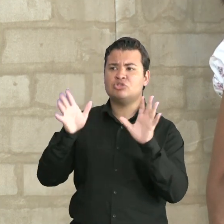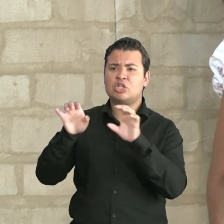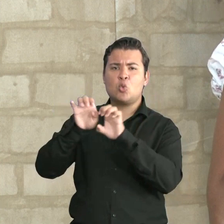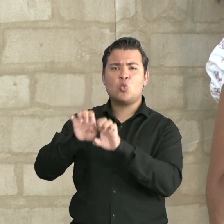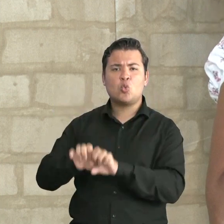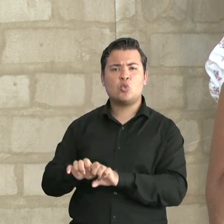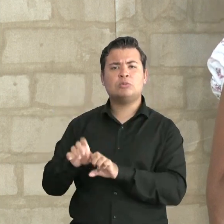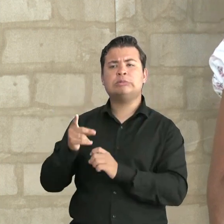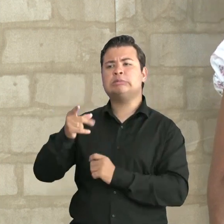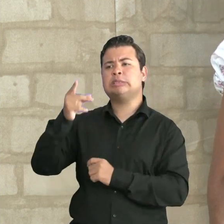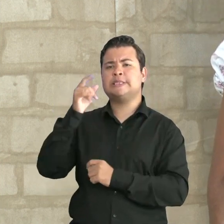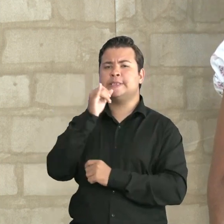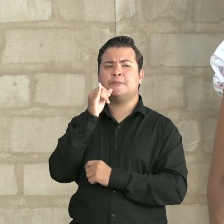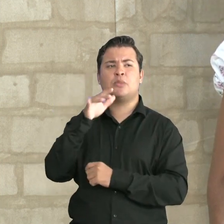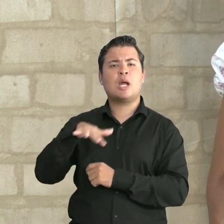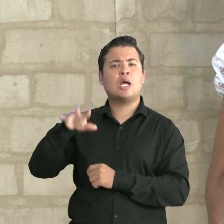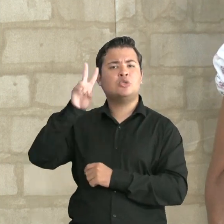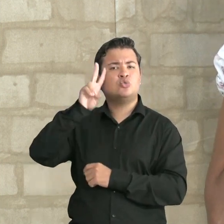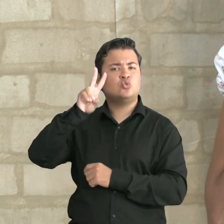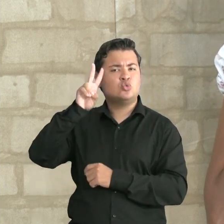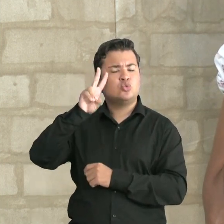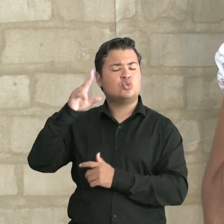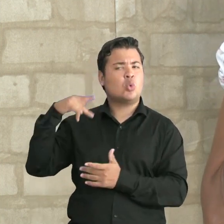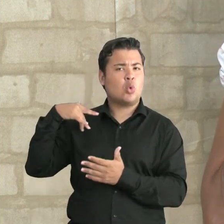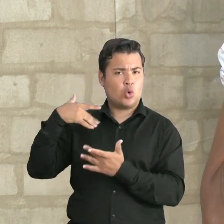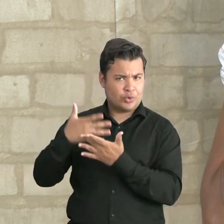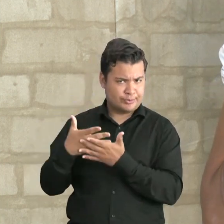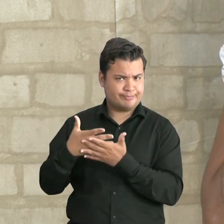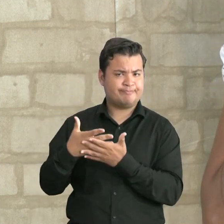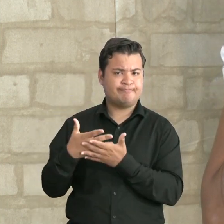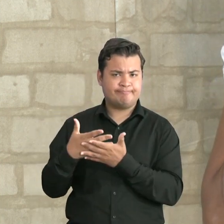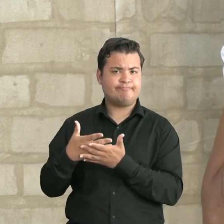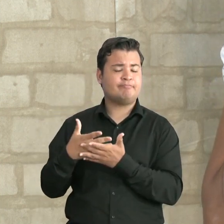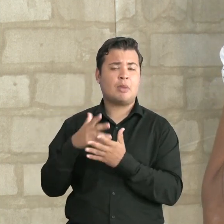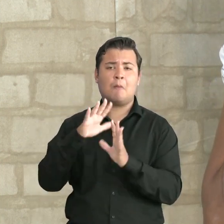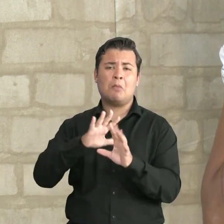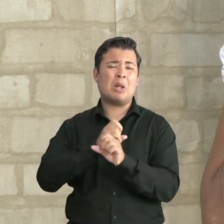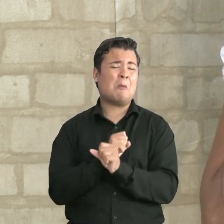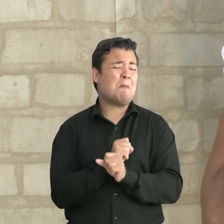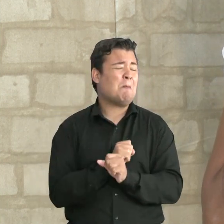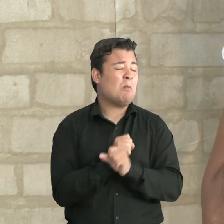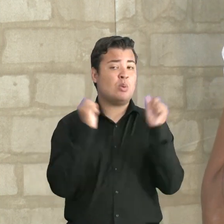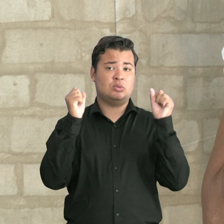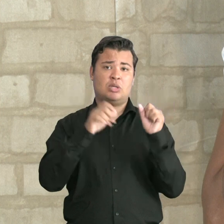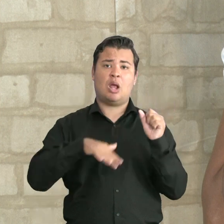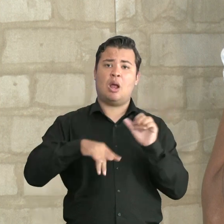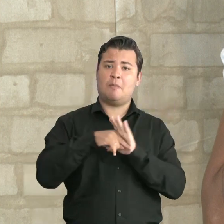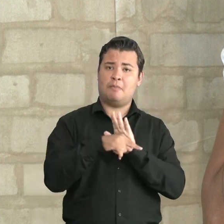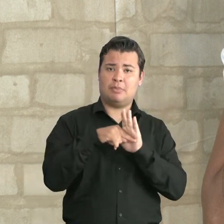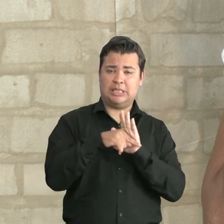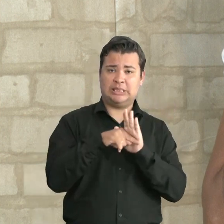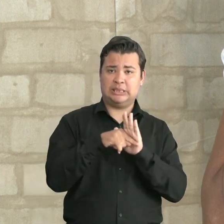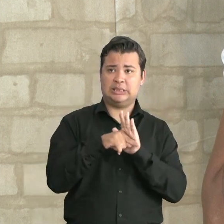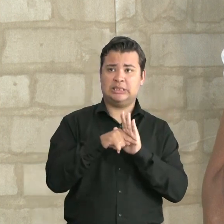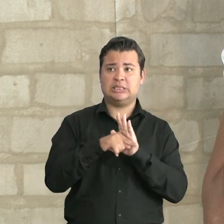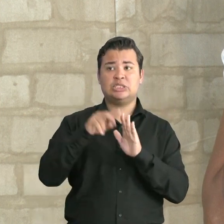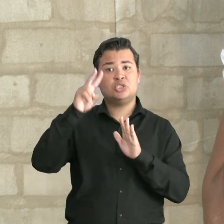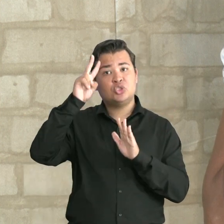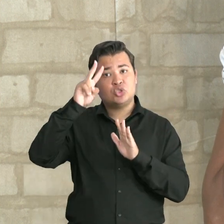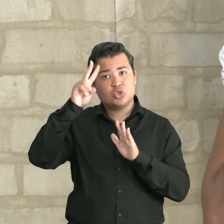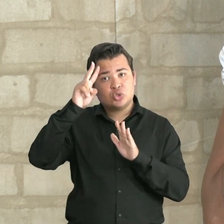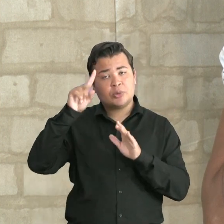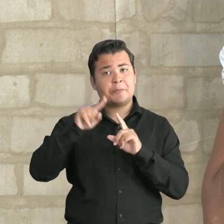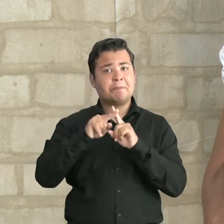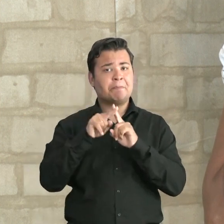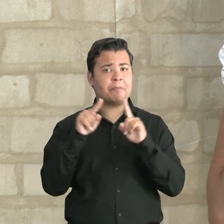como a história, por exemplo, né, é impossível desenvolver pesquisas no campo da história hoje